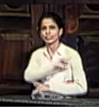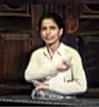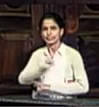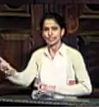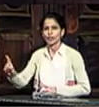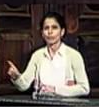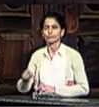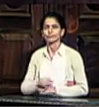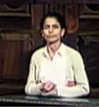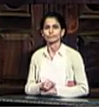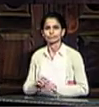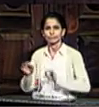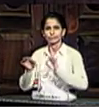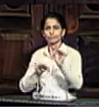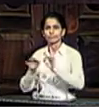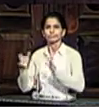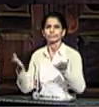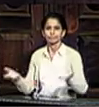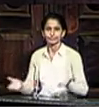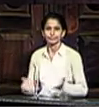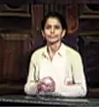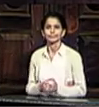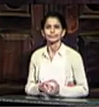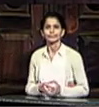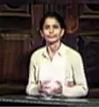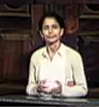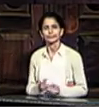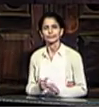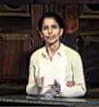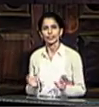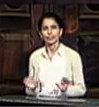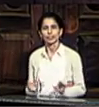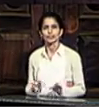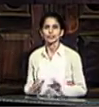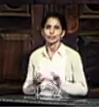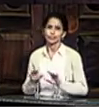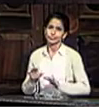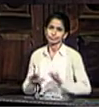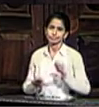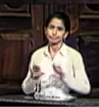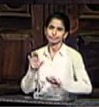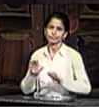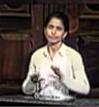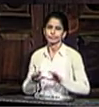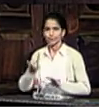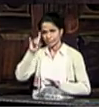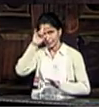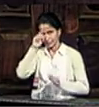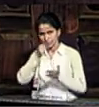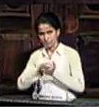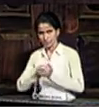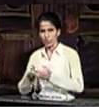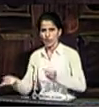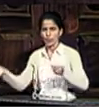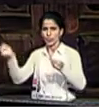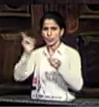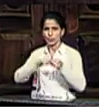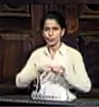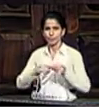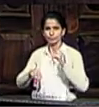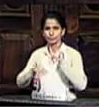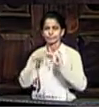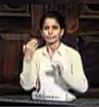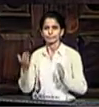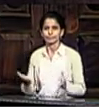dos 30%. É claro que talvez aquela medida, a decisão de devolver, nos trouxe